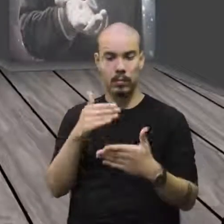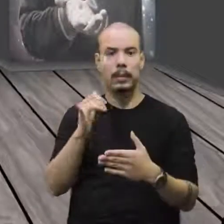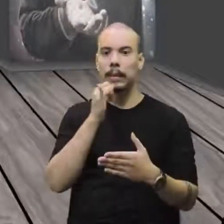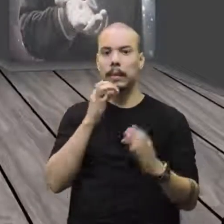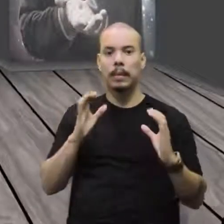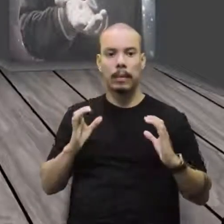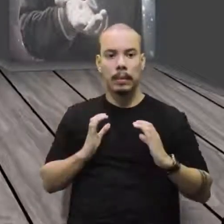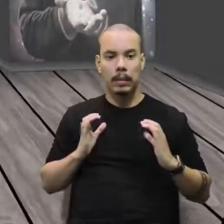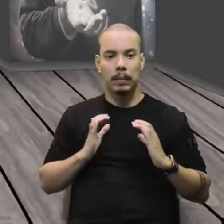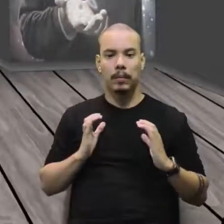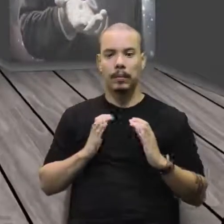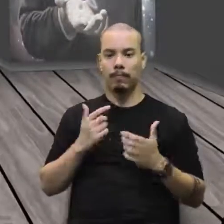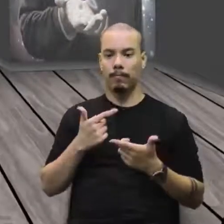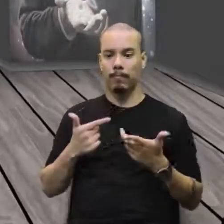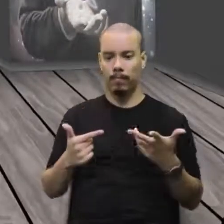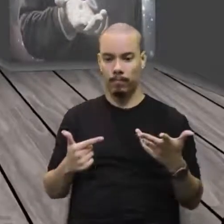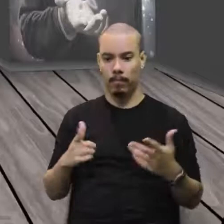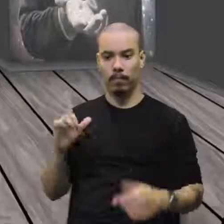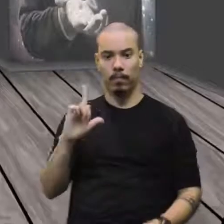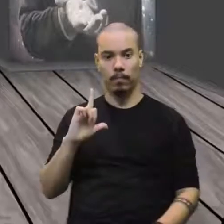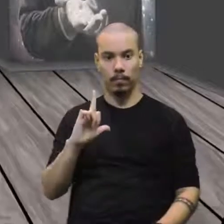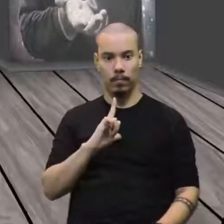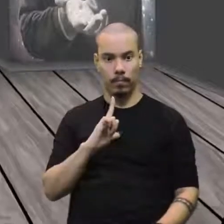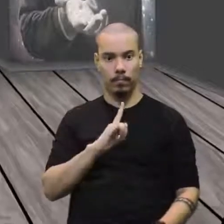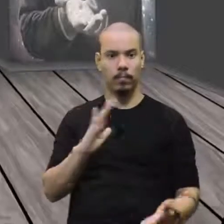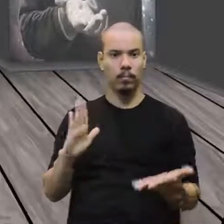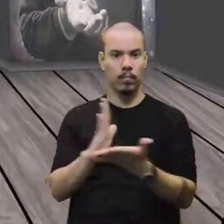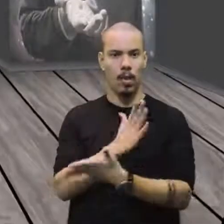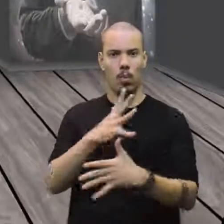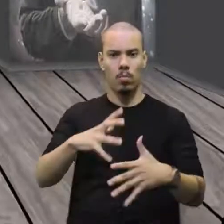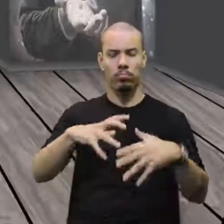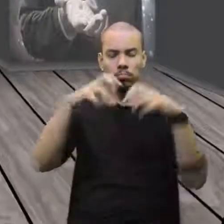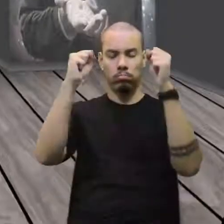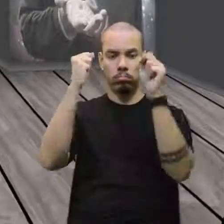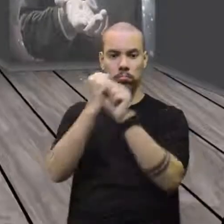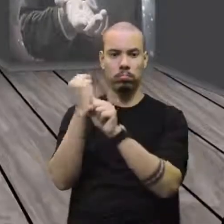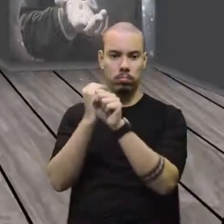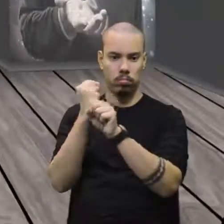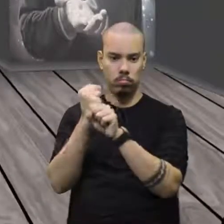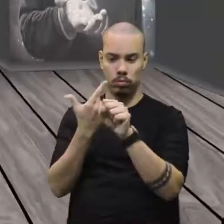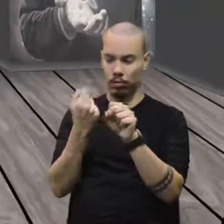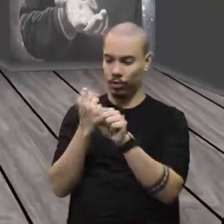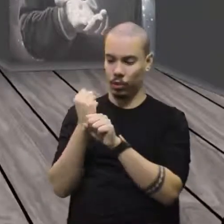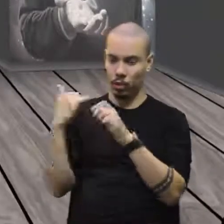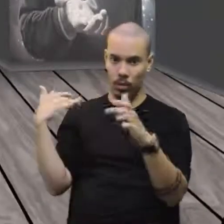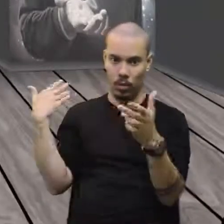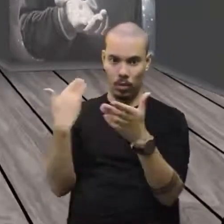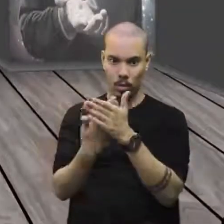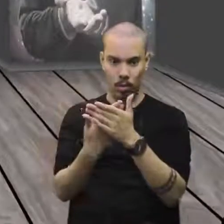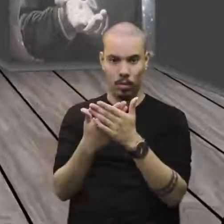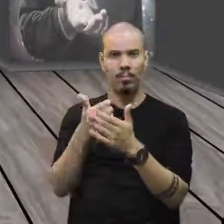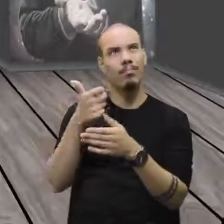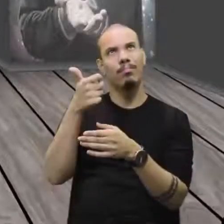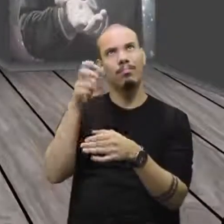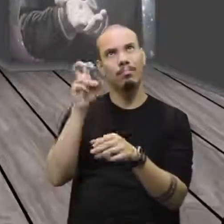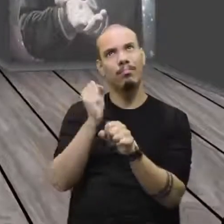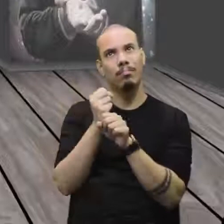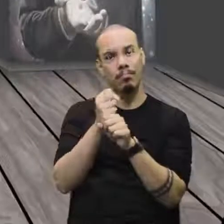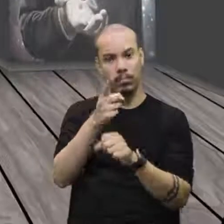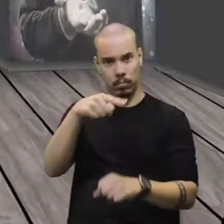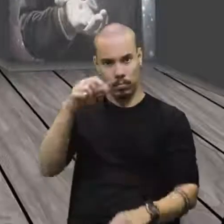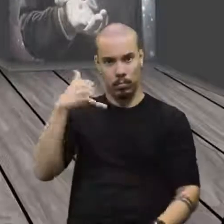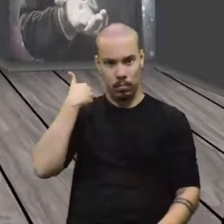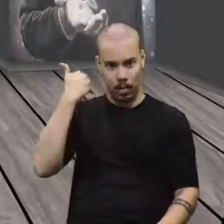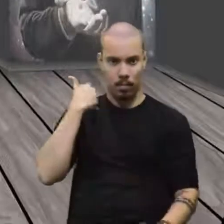vai precisar ir, né? Nós tivemos alguns apagões aí nesses últimos anos, 20 anos aí, 15 anos que é da idade de vocês,